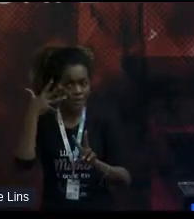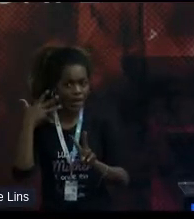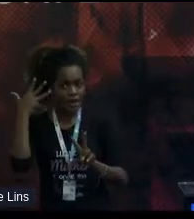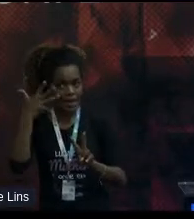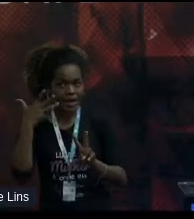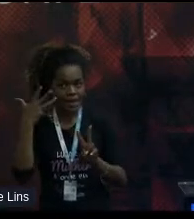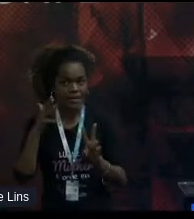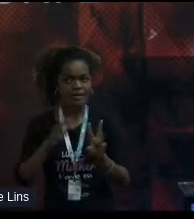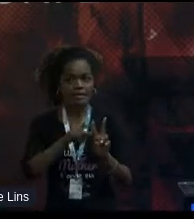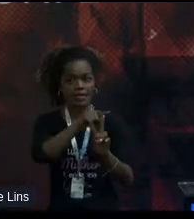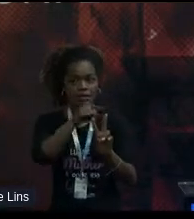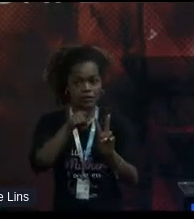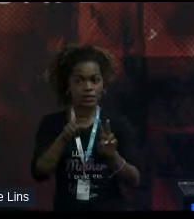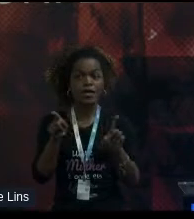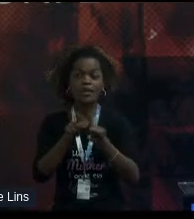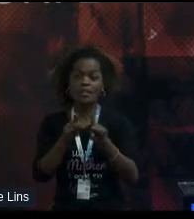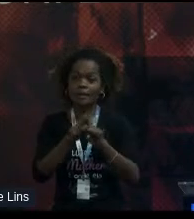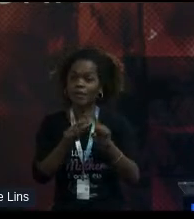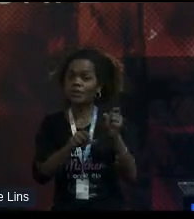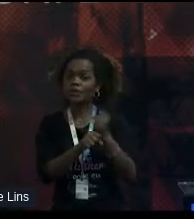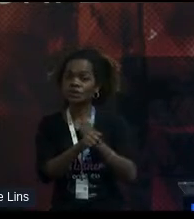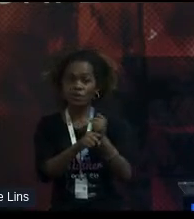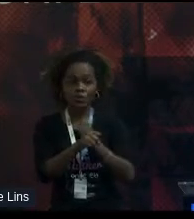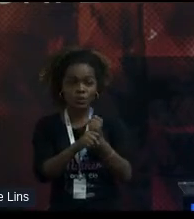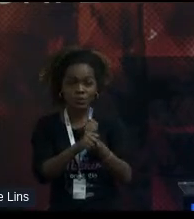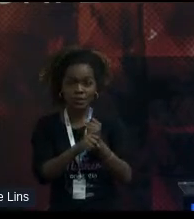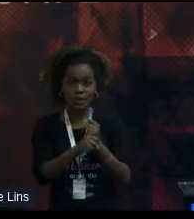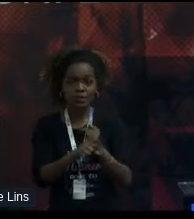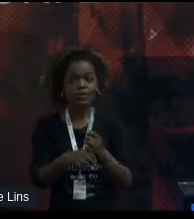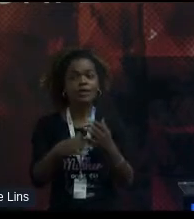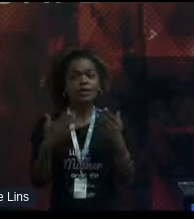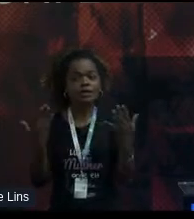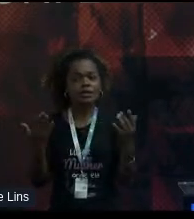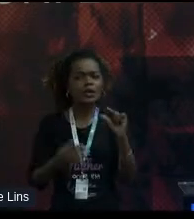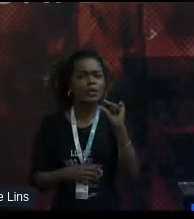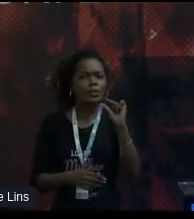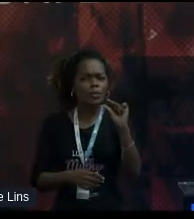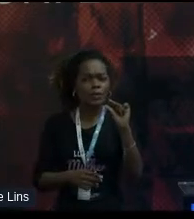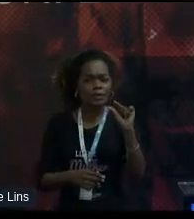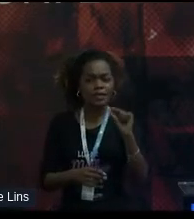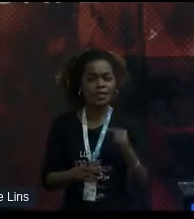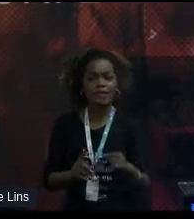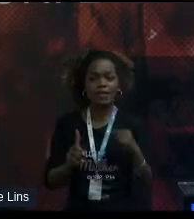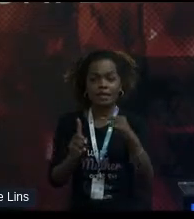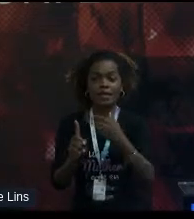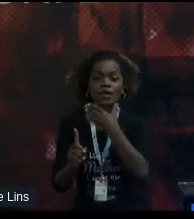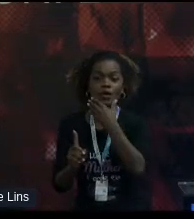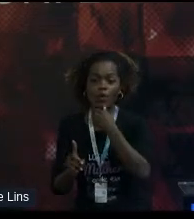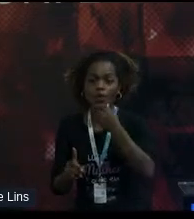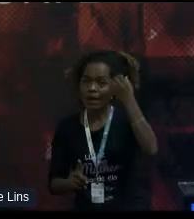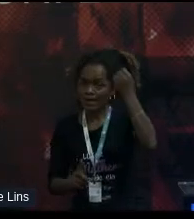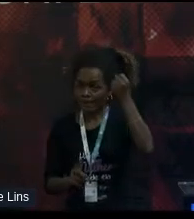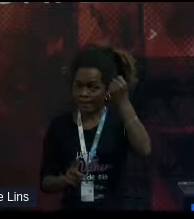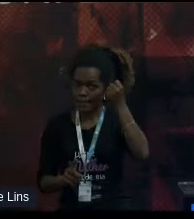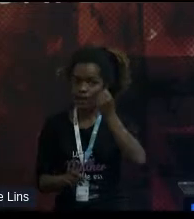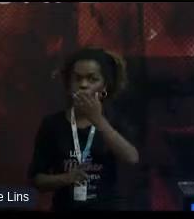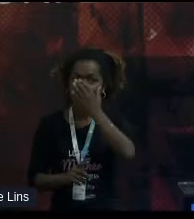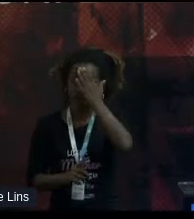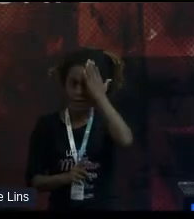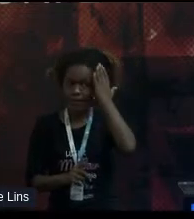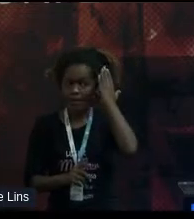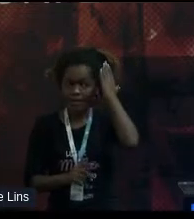par aqui durante muito tempo. Então aí é um pouco da gente, né? Eu sou homem branco, cabelos e olhos